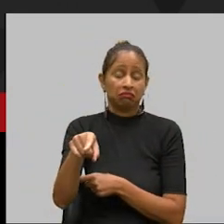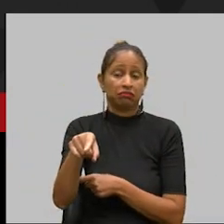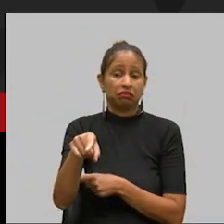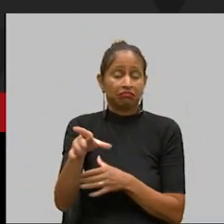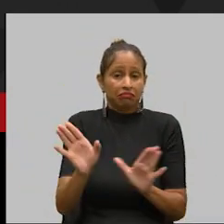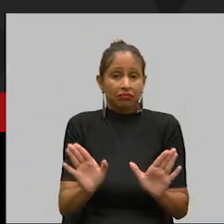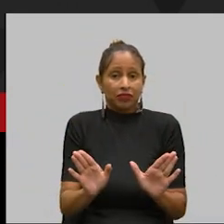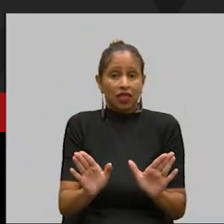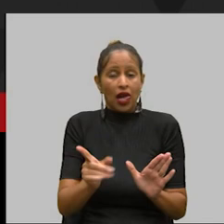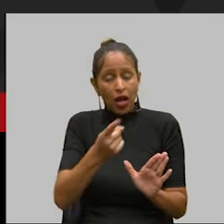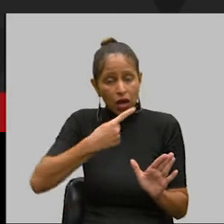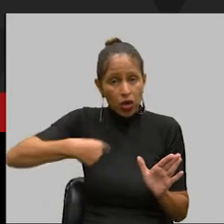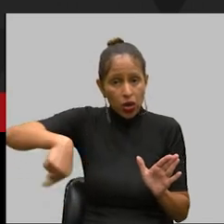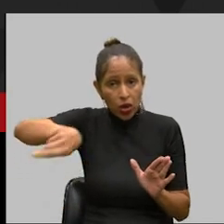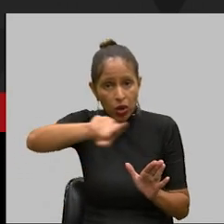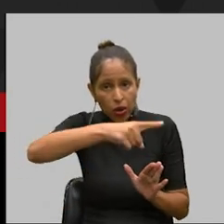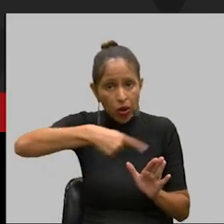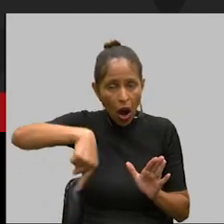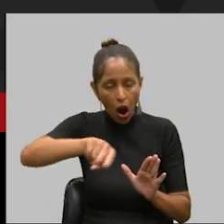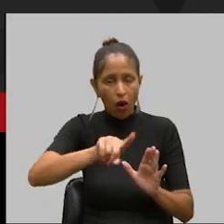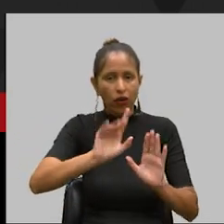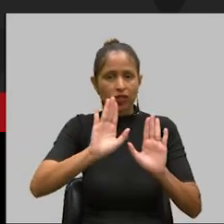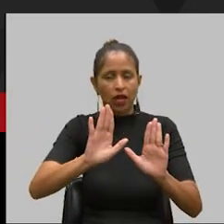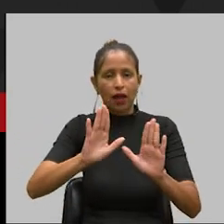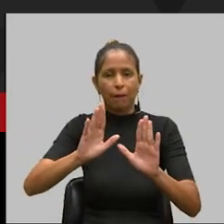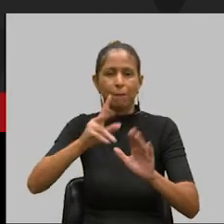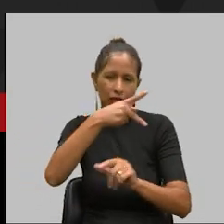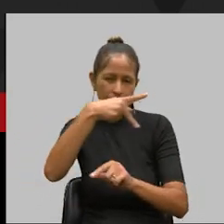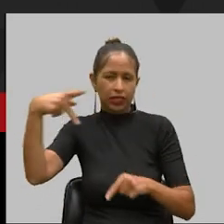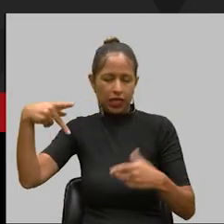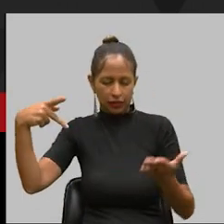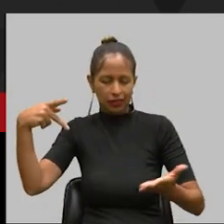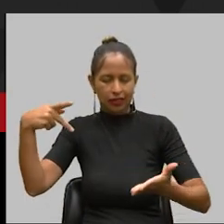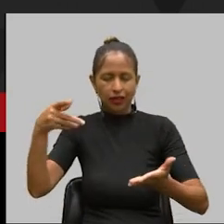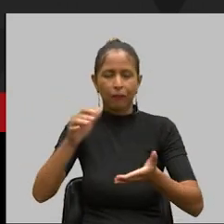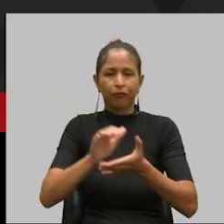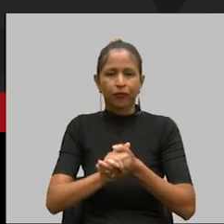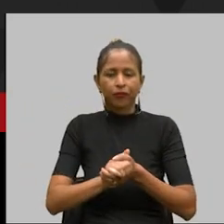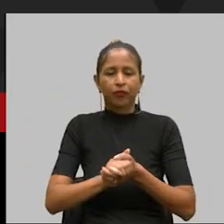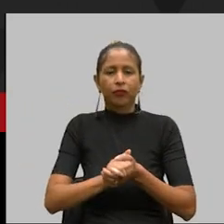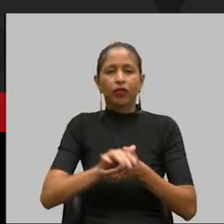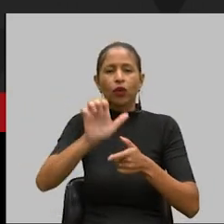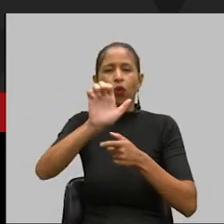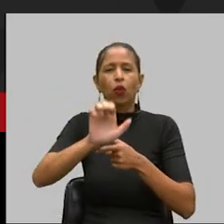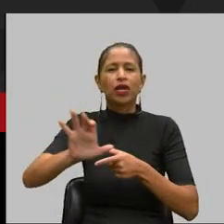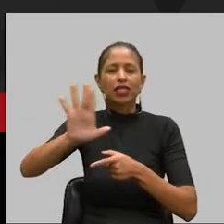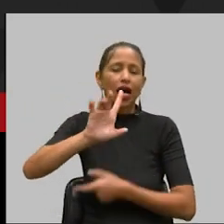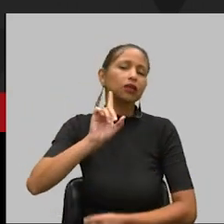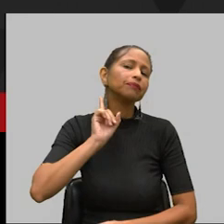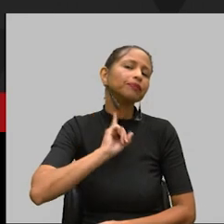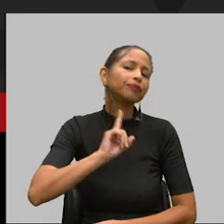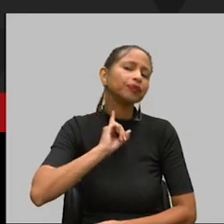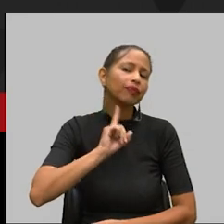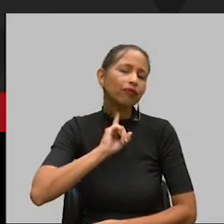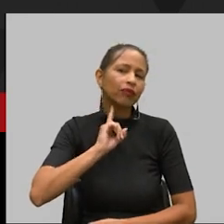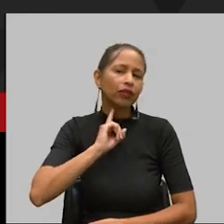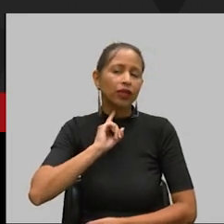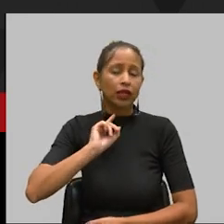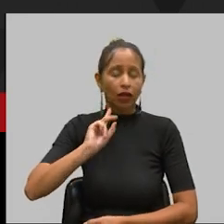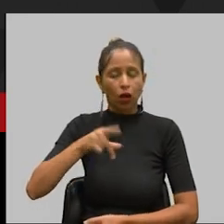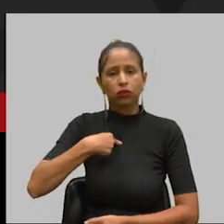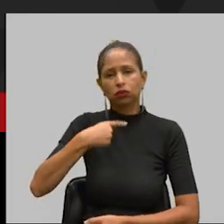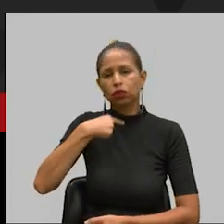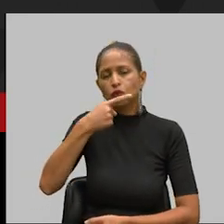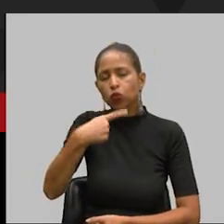então nós embora estejamos na presidência né e o estado de Minas Gerais Sem dúvida